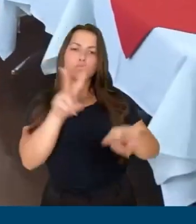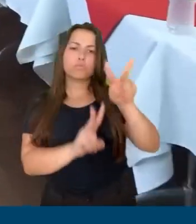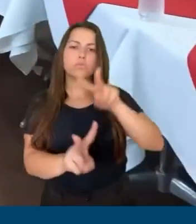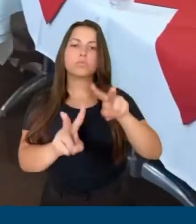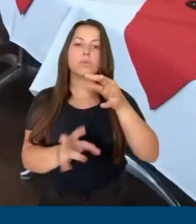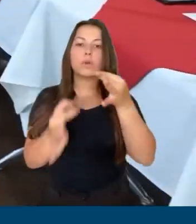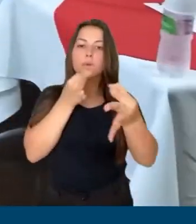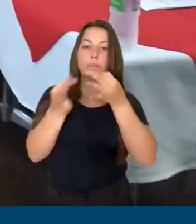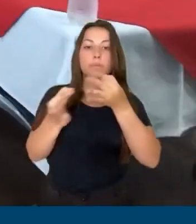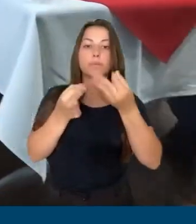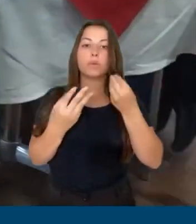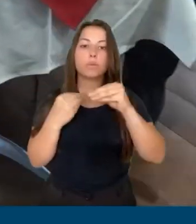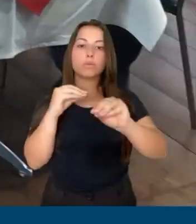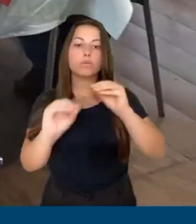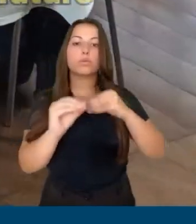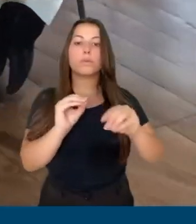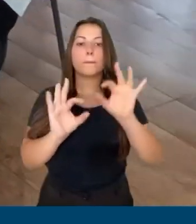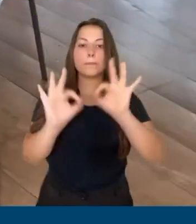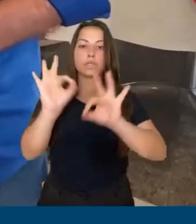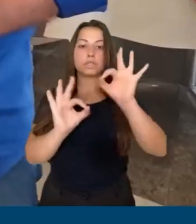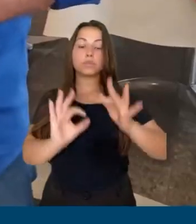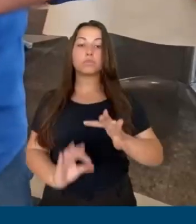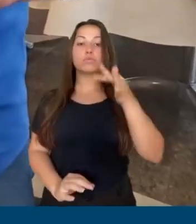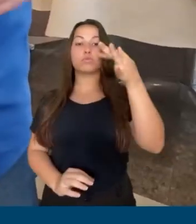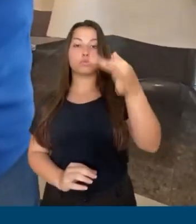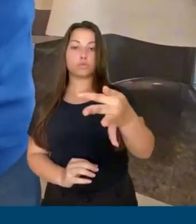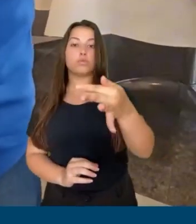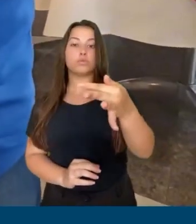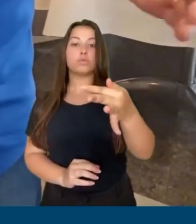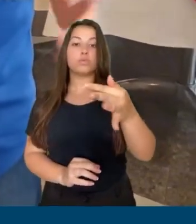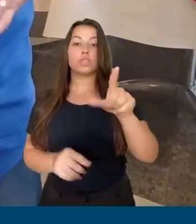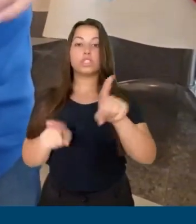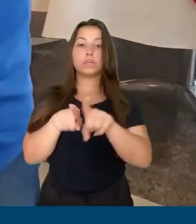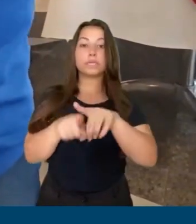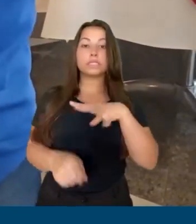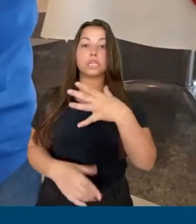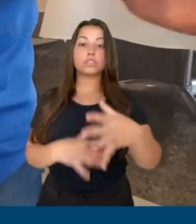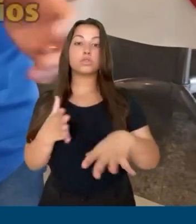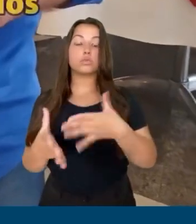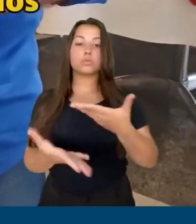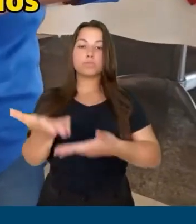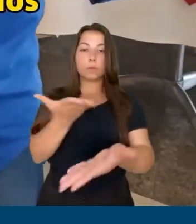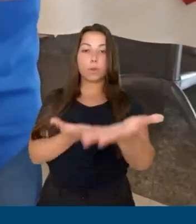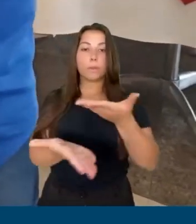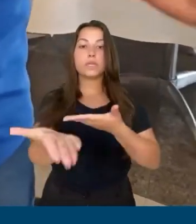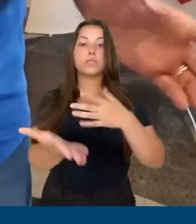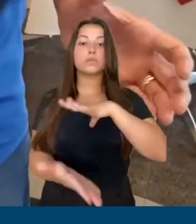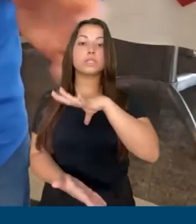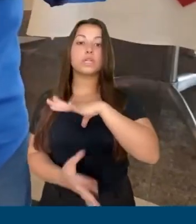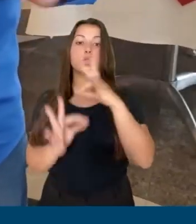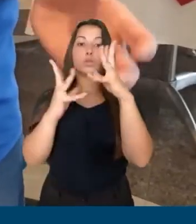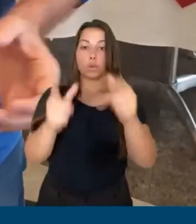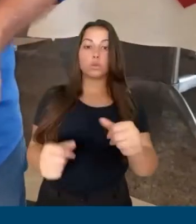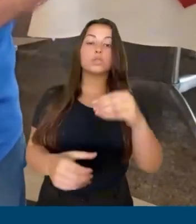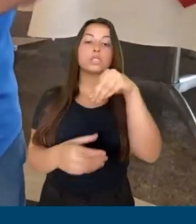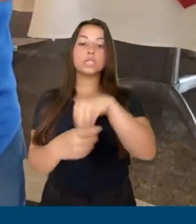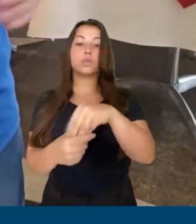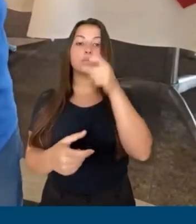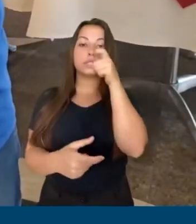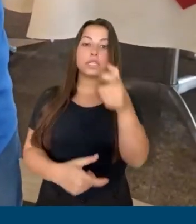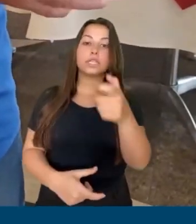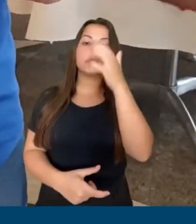trouxeram sugestões de planejamento futuro de ações compartilhadas com os municípios, todos eles dentro dos seus